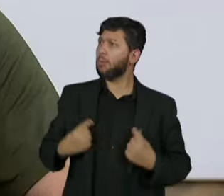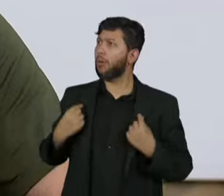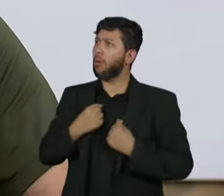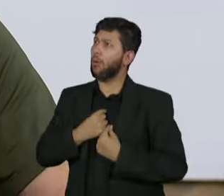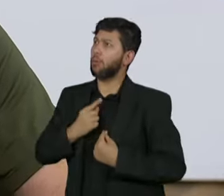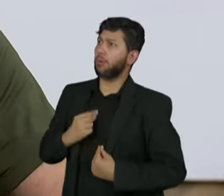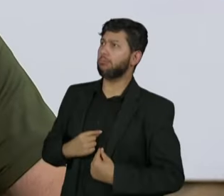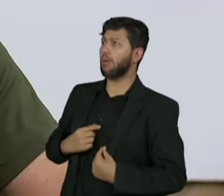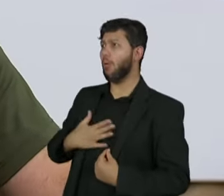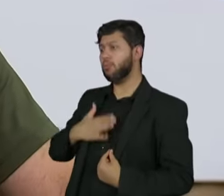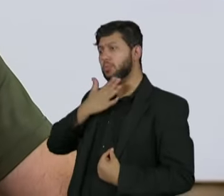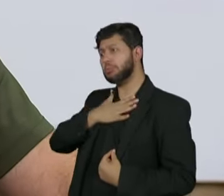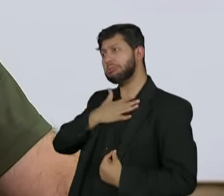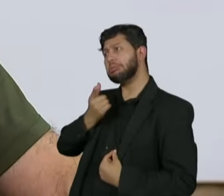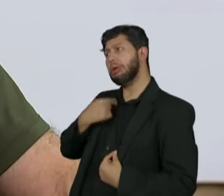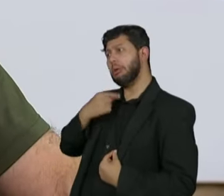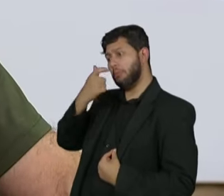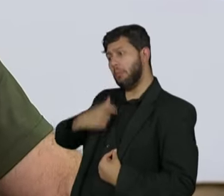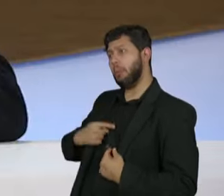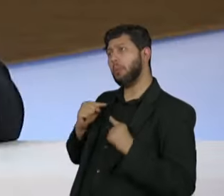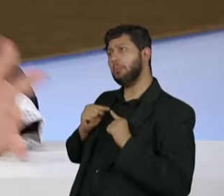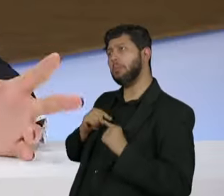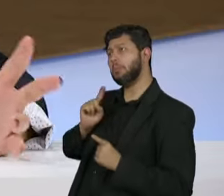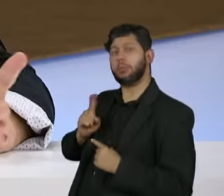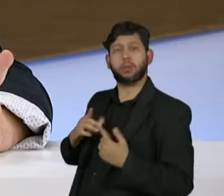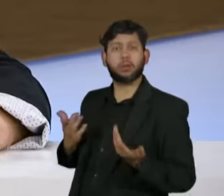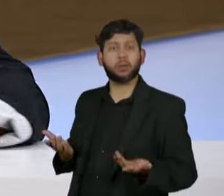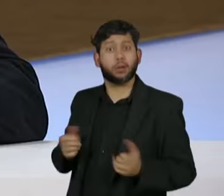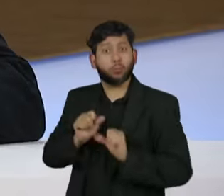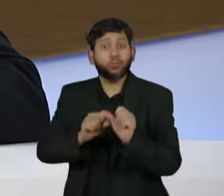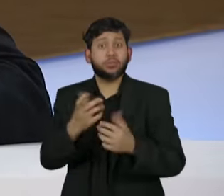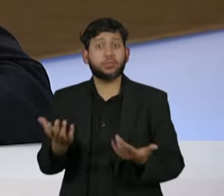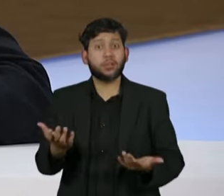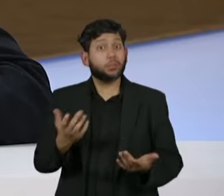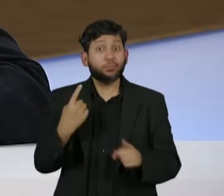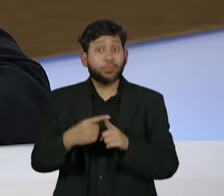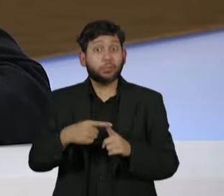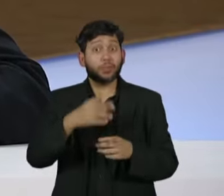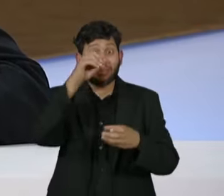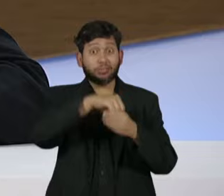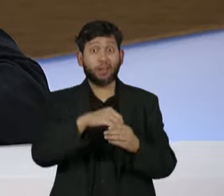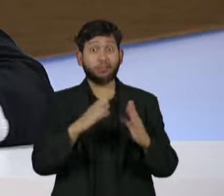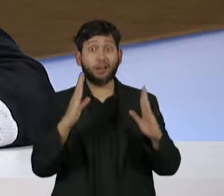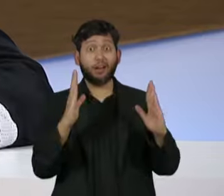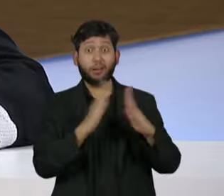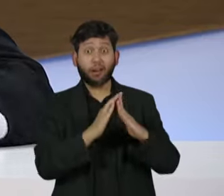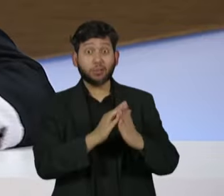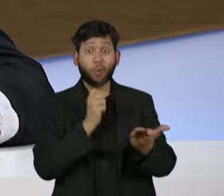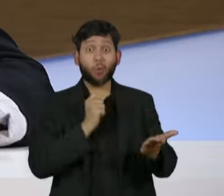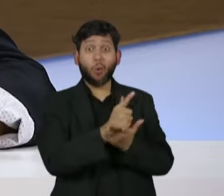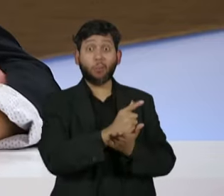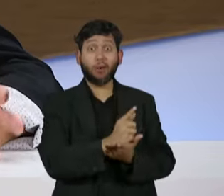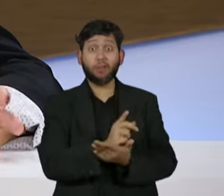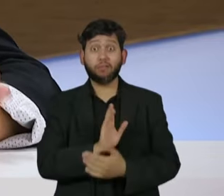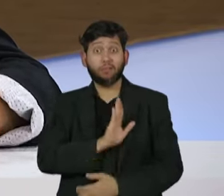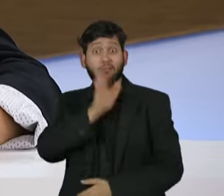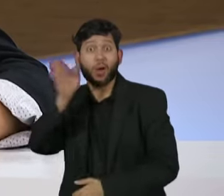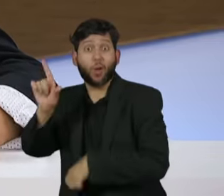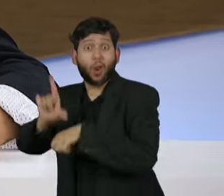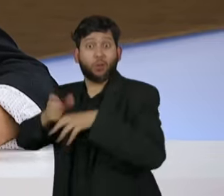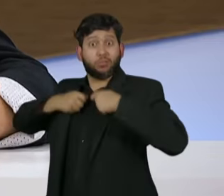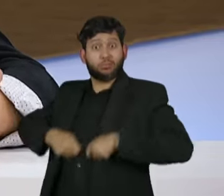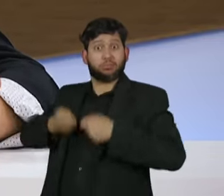comércio eletrônico né quer dizer uma coisa produtiva da tecnologia a gente tem exemplos no Brasil